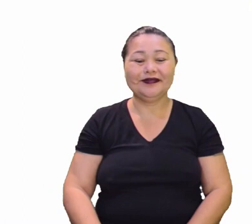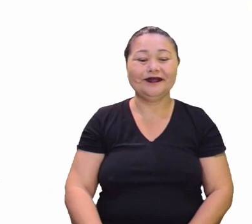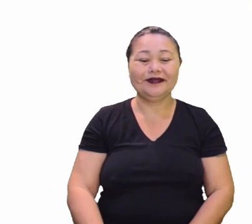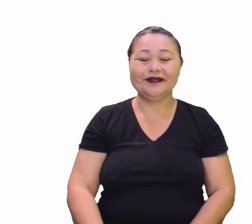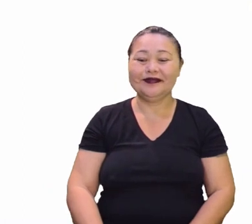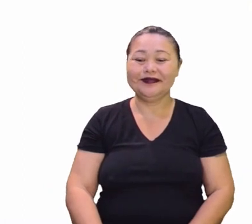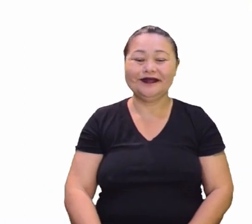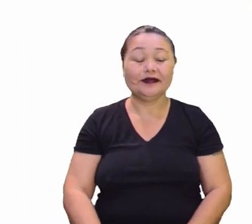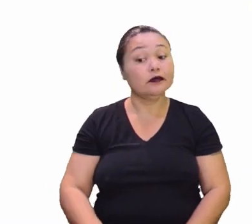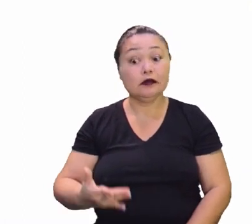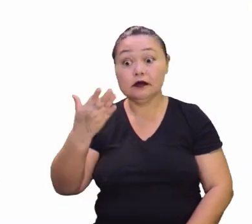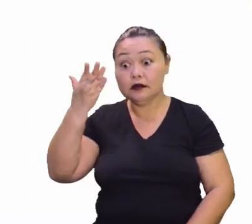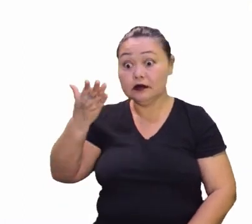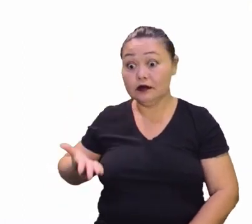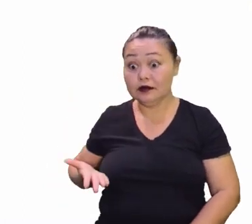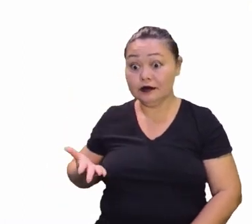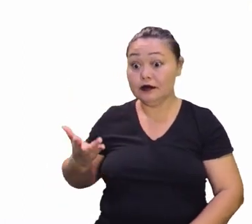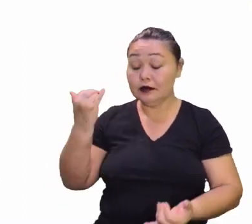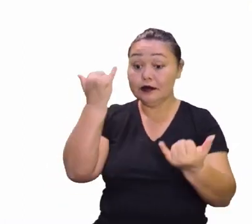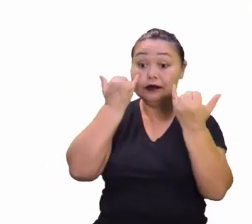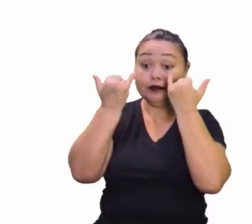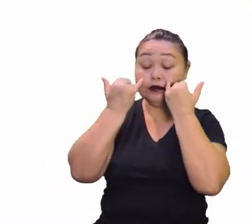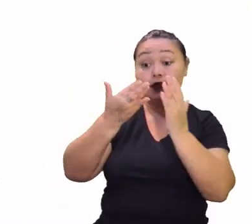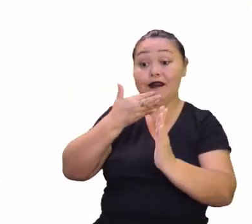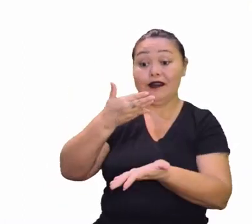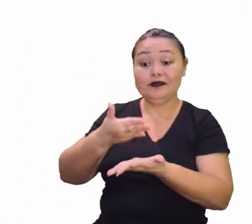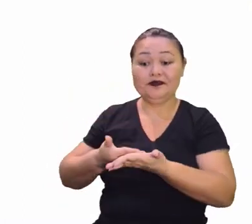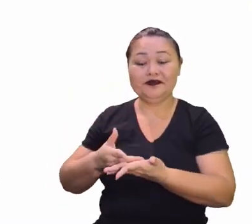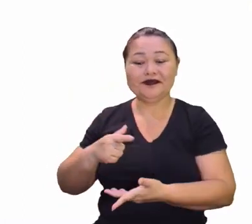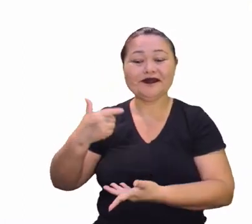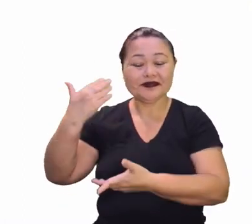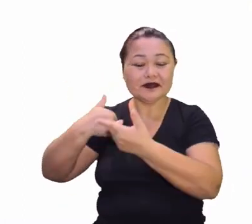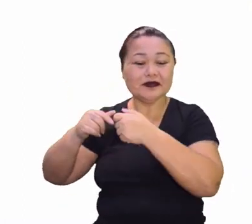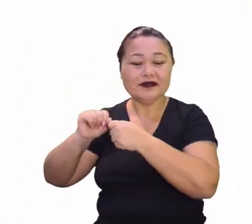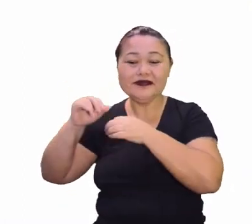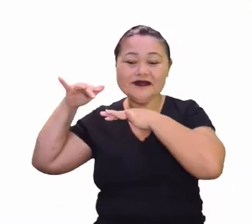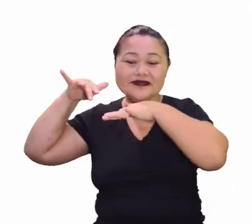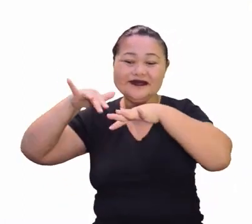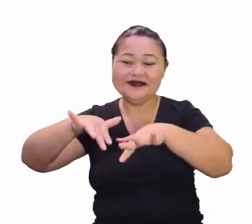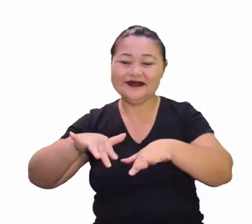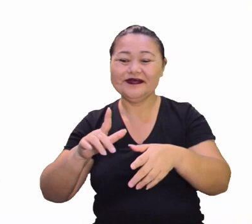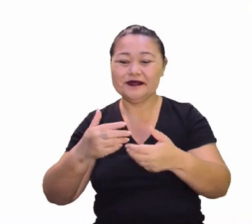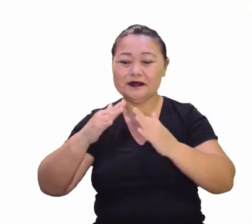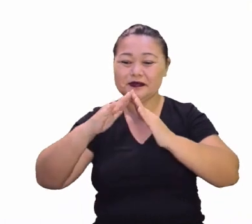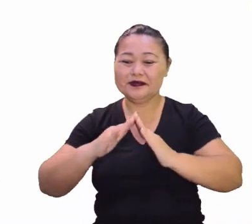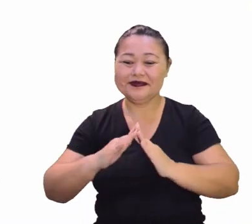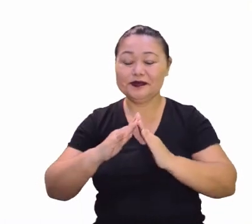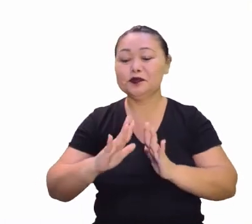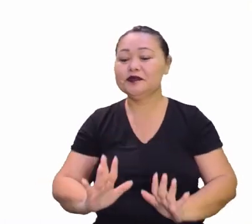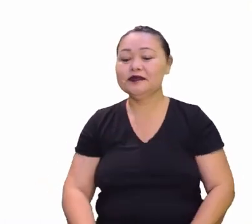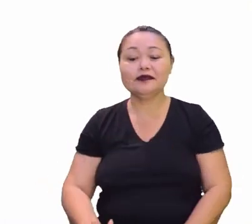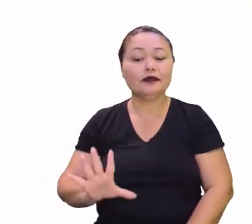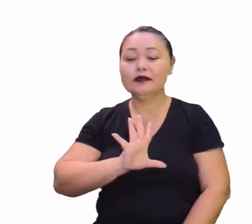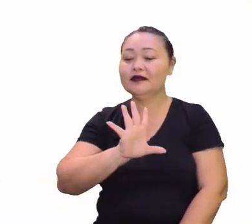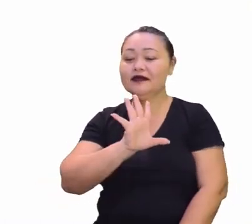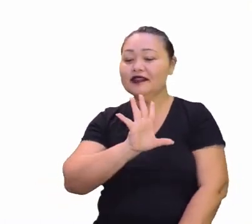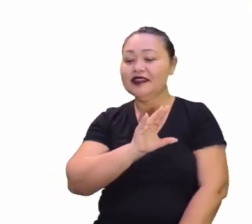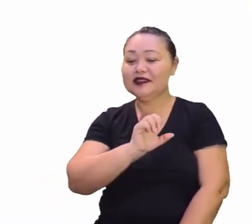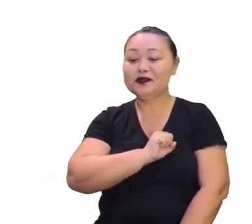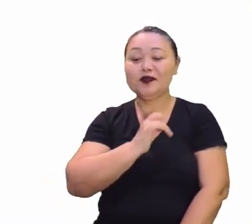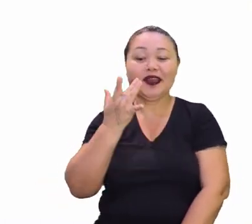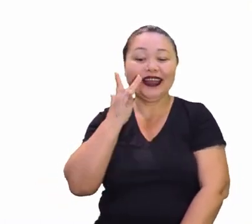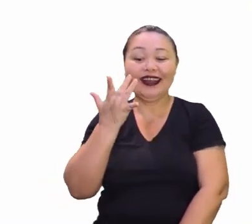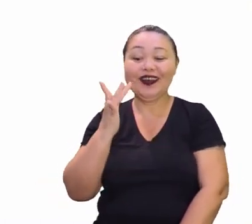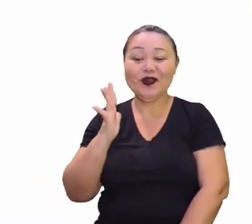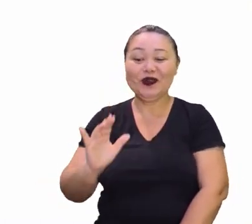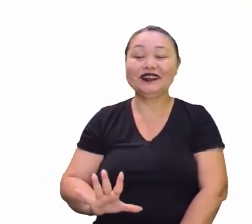tá vendo? Quem não se encanta com essas informações, né? Louco. Até eu, se estivesse na época, eu tinha vindo para cá. A Adelina adorou ouvir a